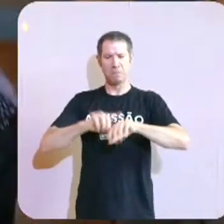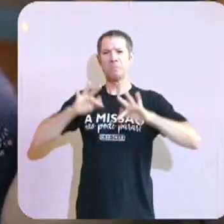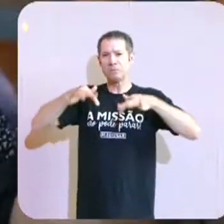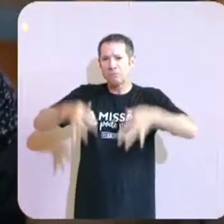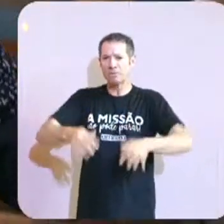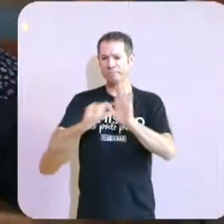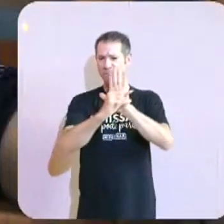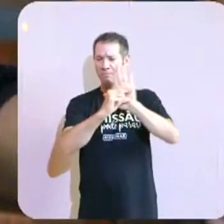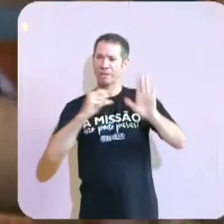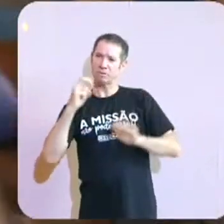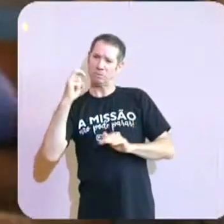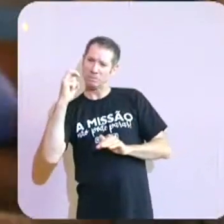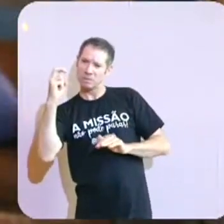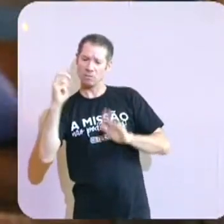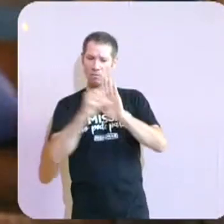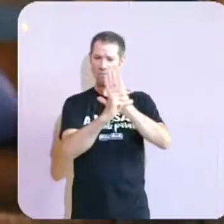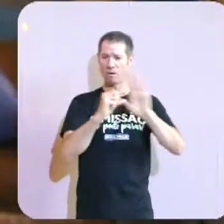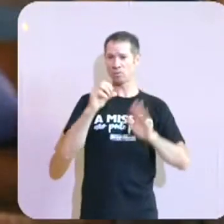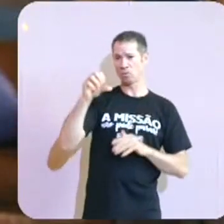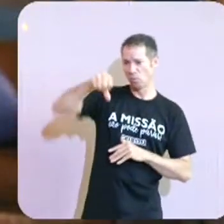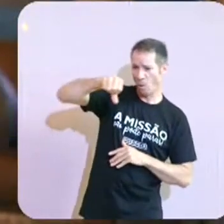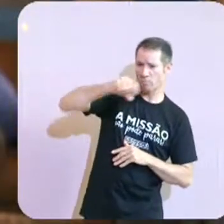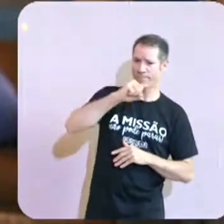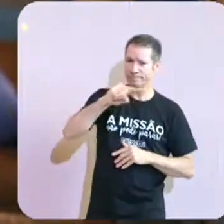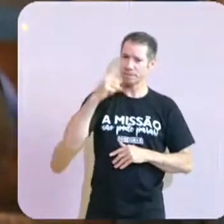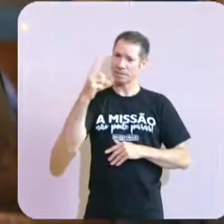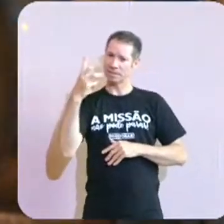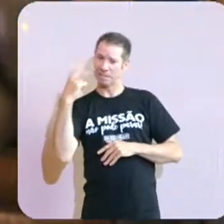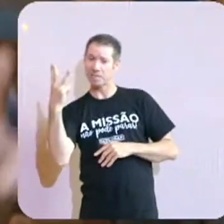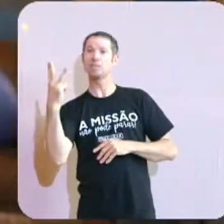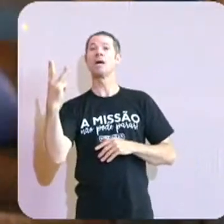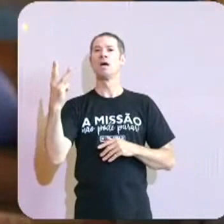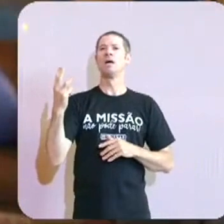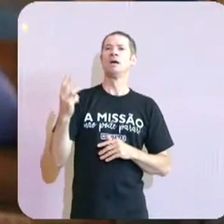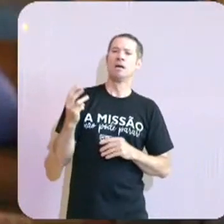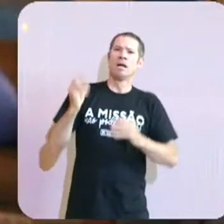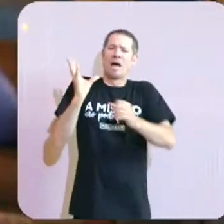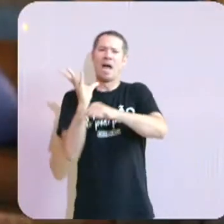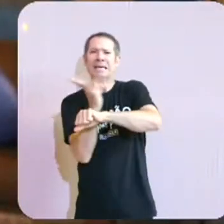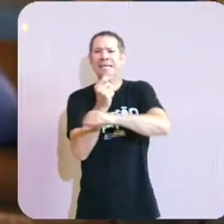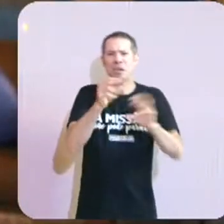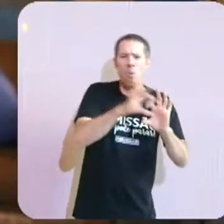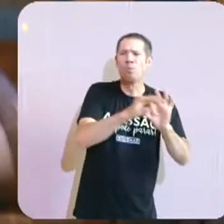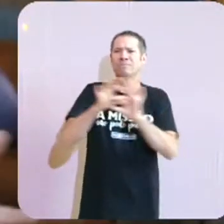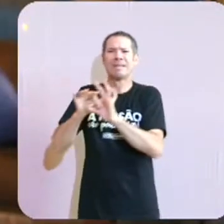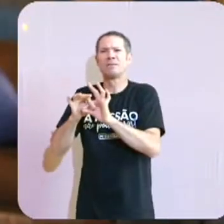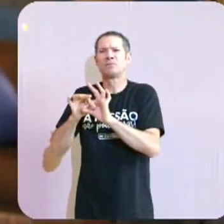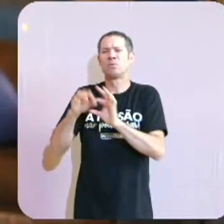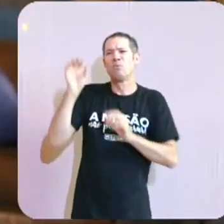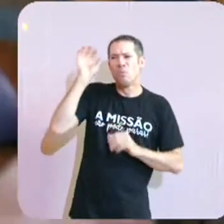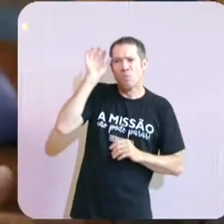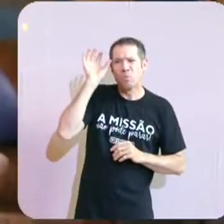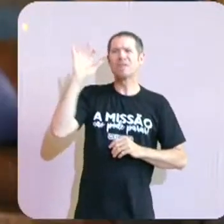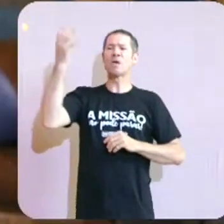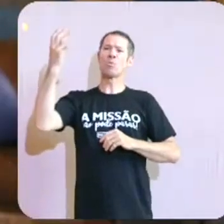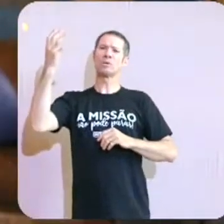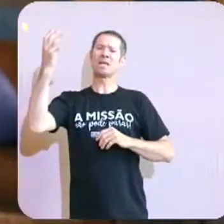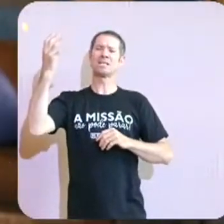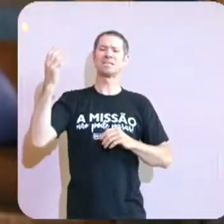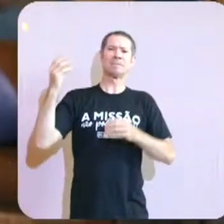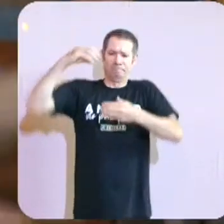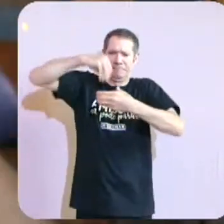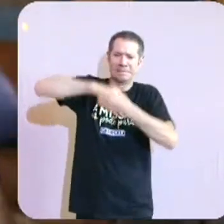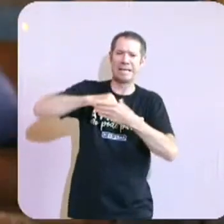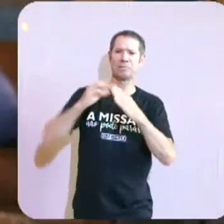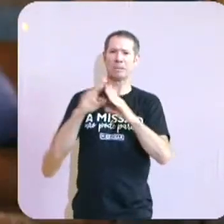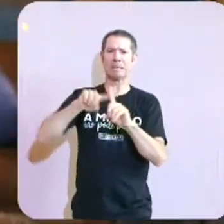ele fala no verso 5 e entre os versos de 9 a 13 sobre o âmbito da igreja, o que é que iria acontecer no seio da igreja. A